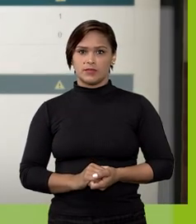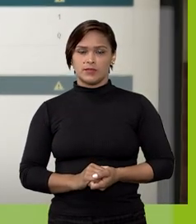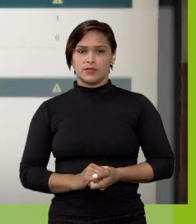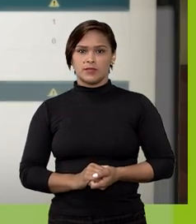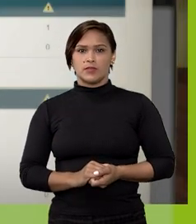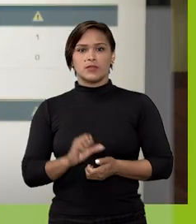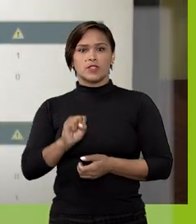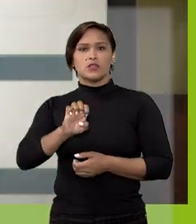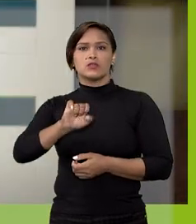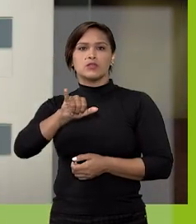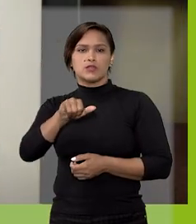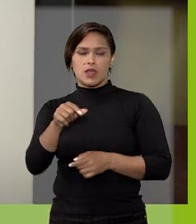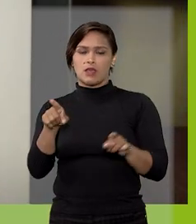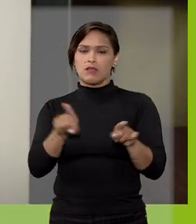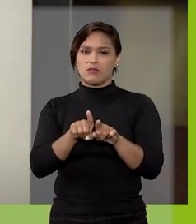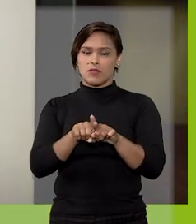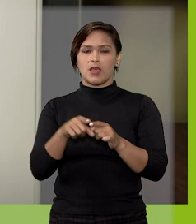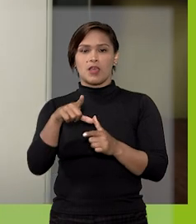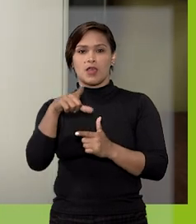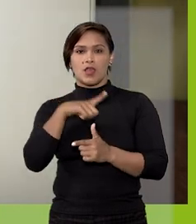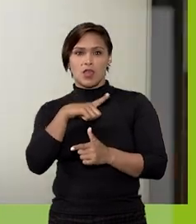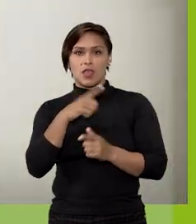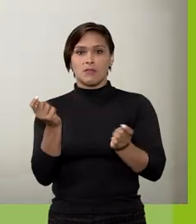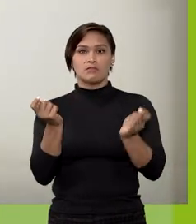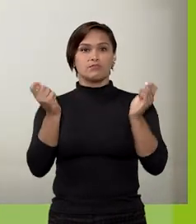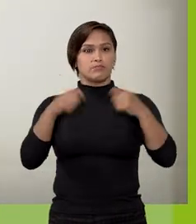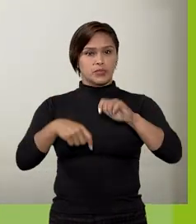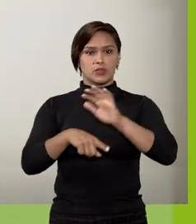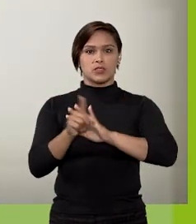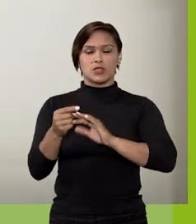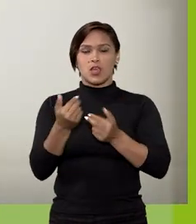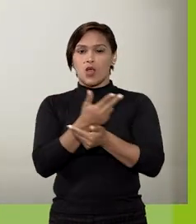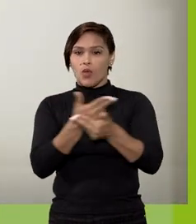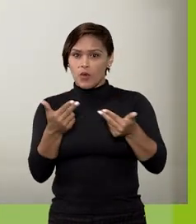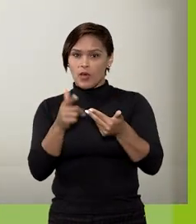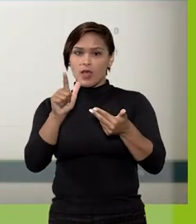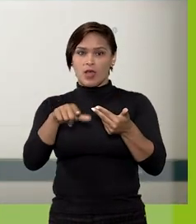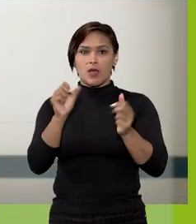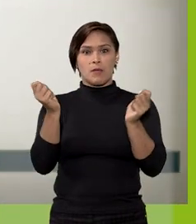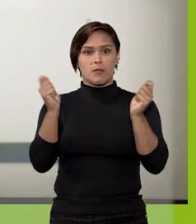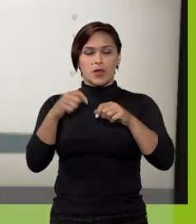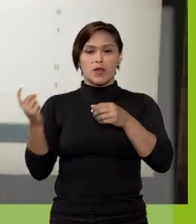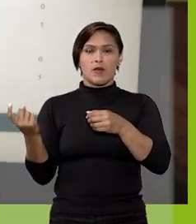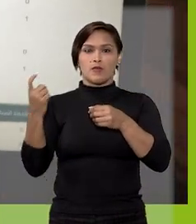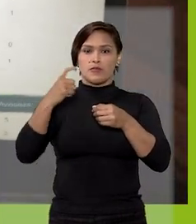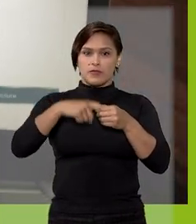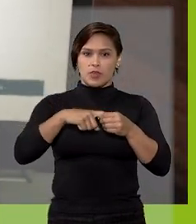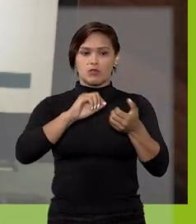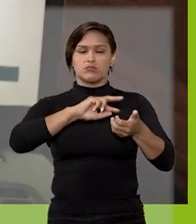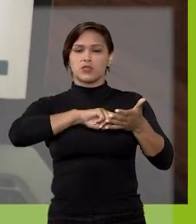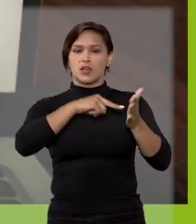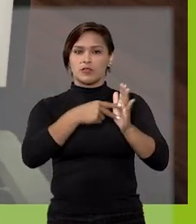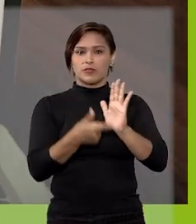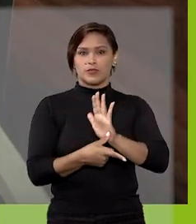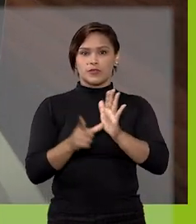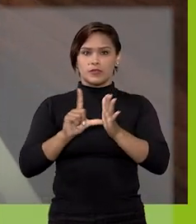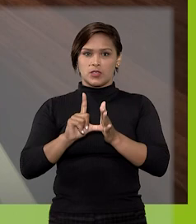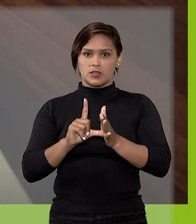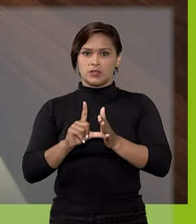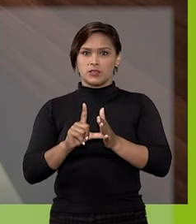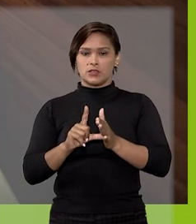No SEI 4.0, existe ainda a possibilidade de, a qualquer momento, retornar à configuração anterior.